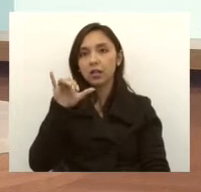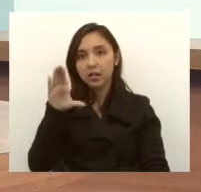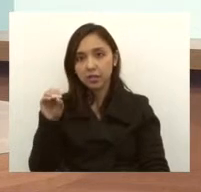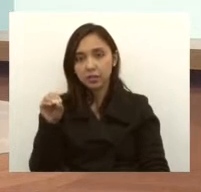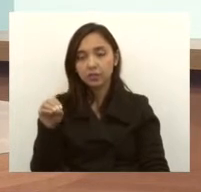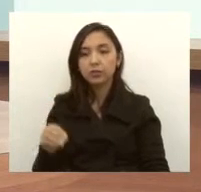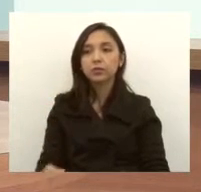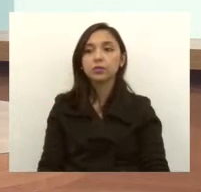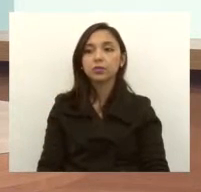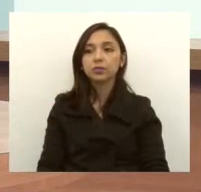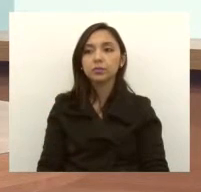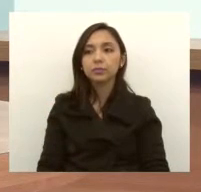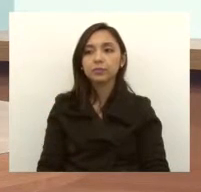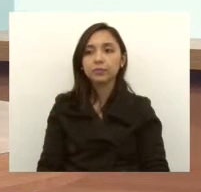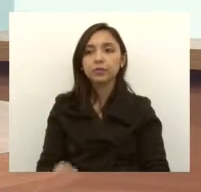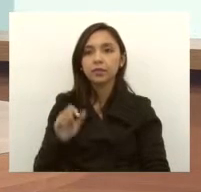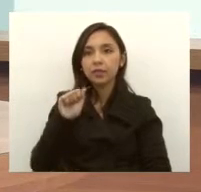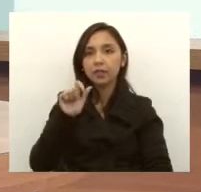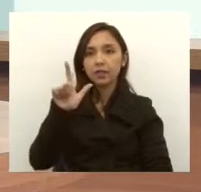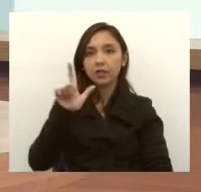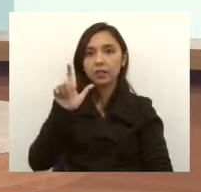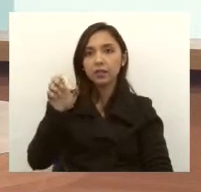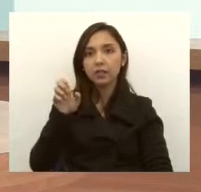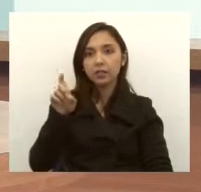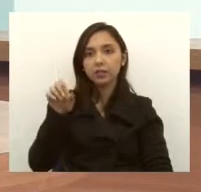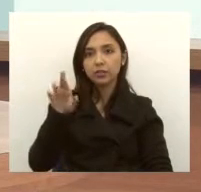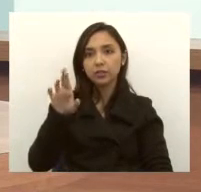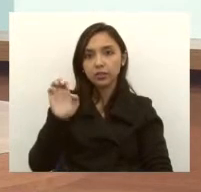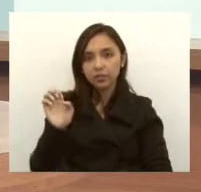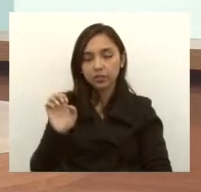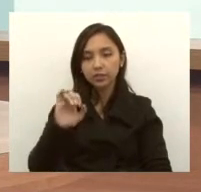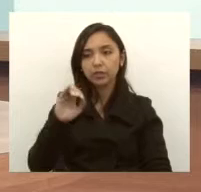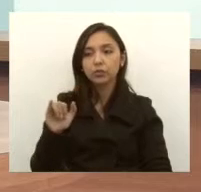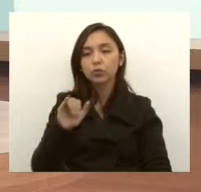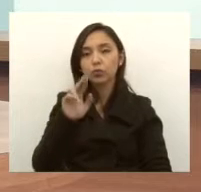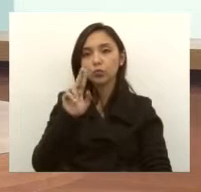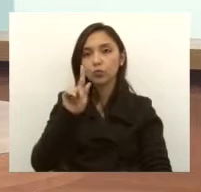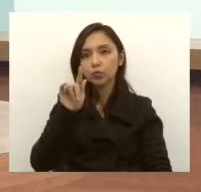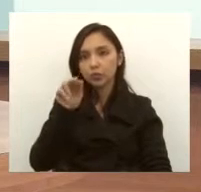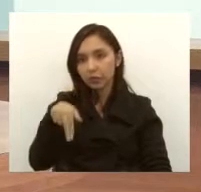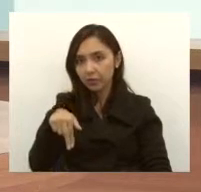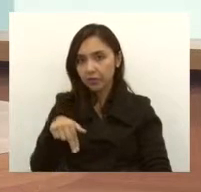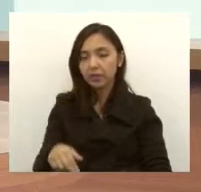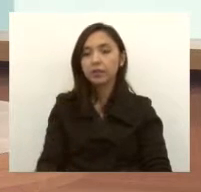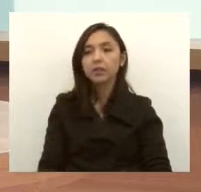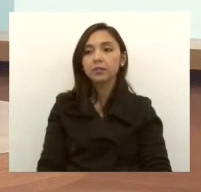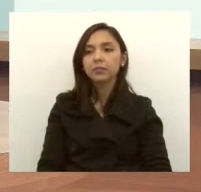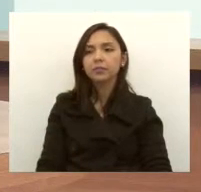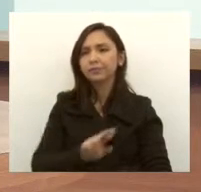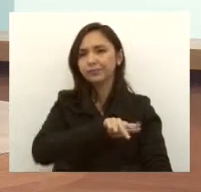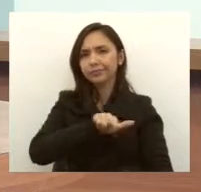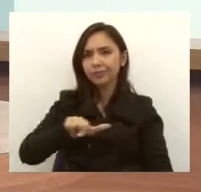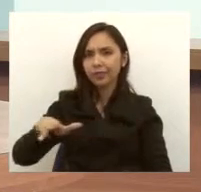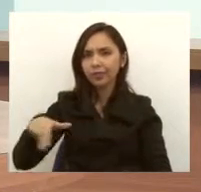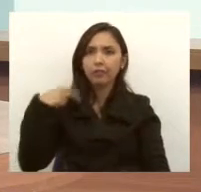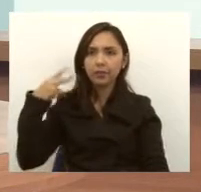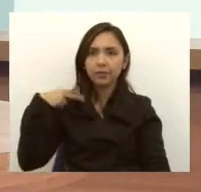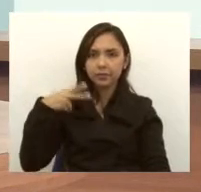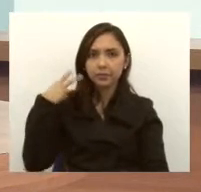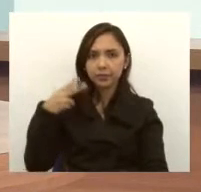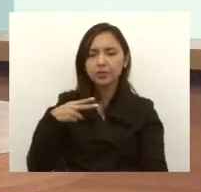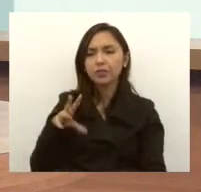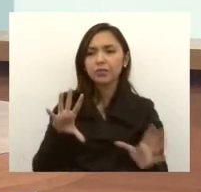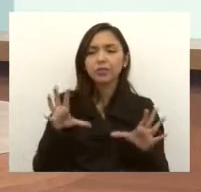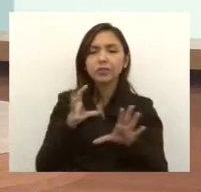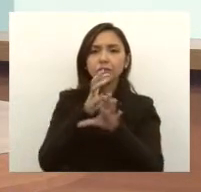né? Doutor Alexandre, o Gilvana esteve na audiência pública, vários vereadores. Enfim, foi um